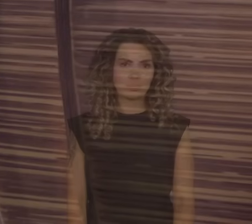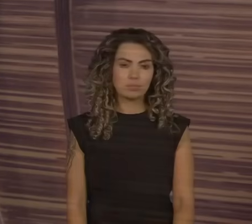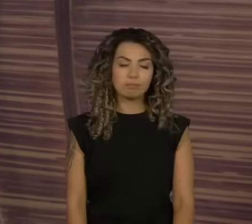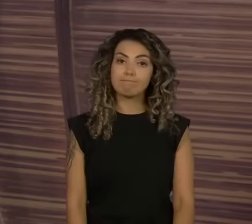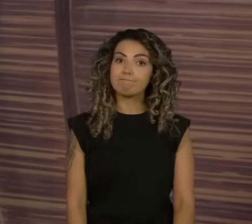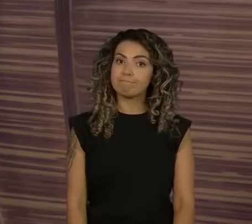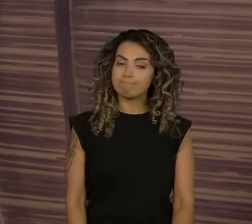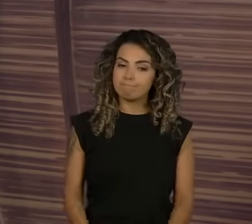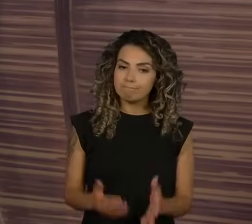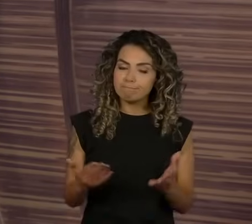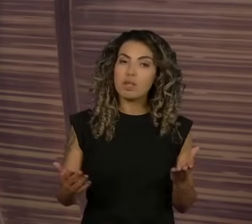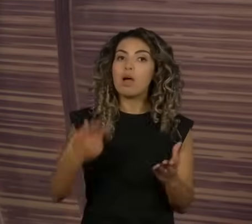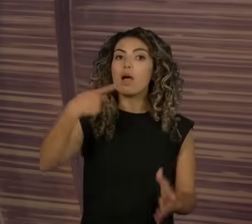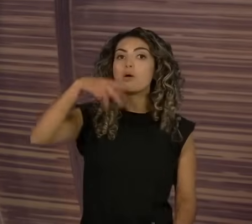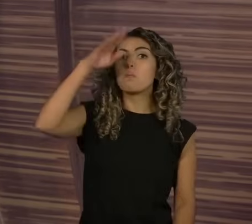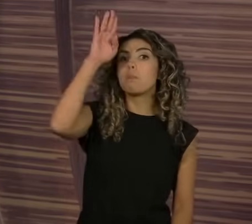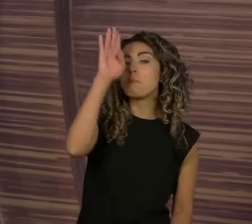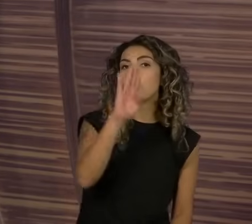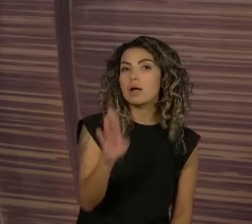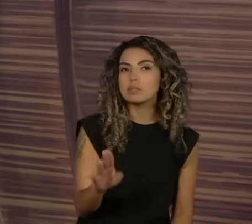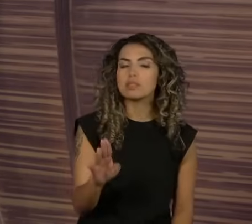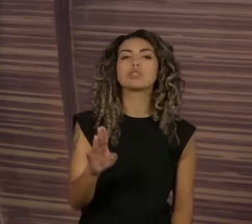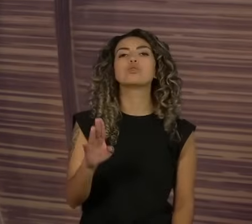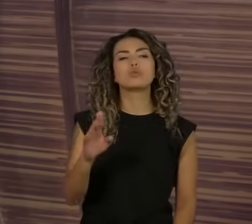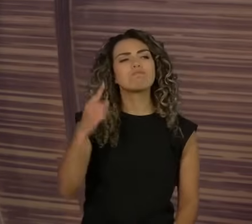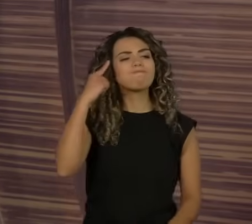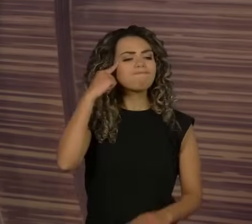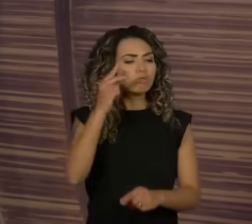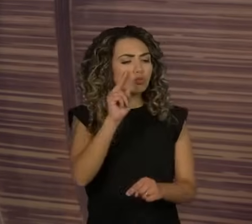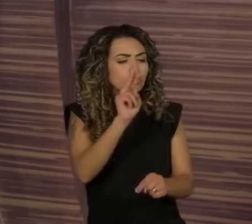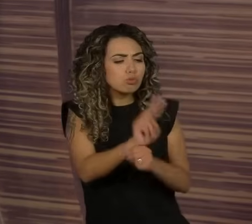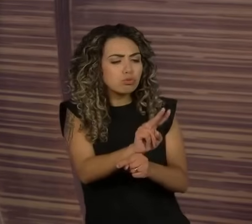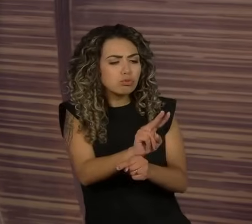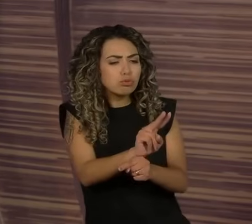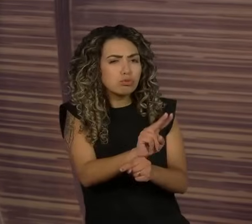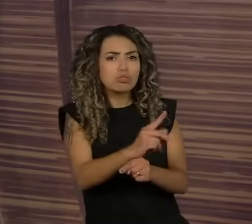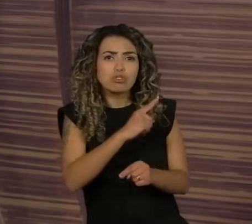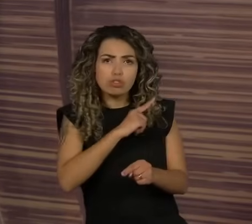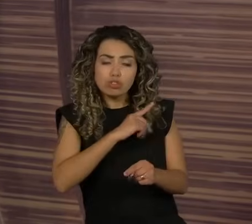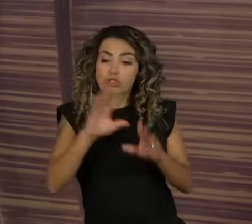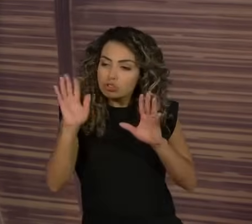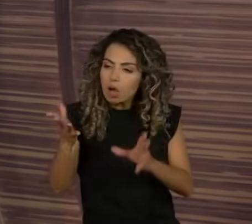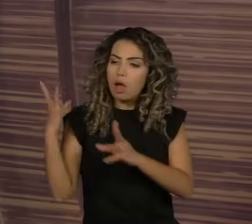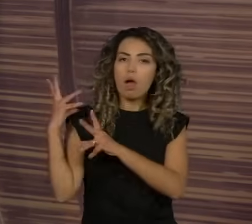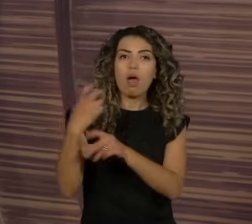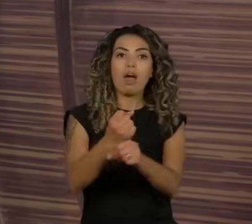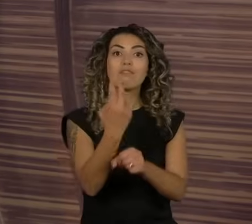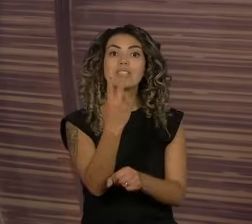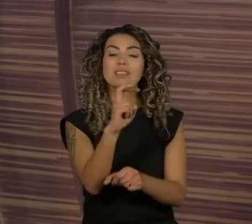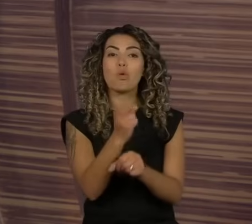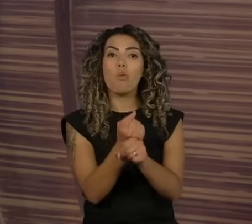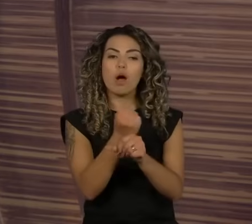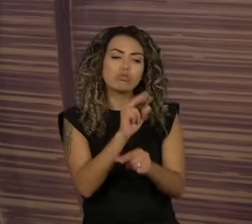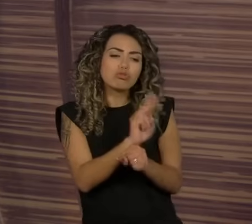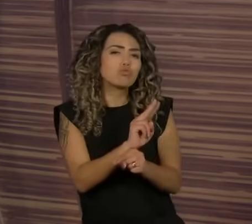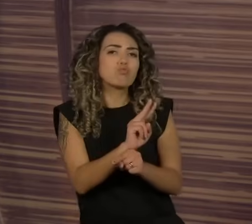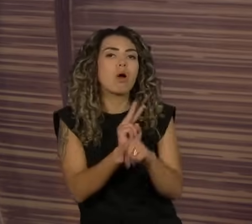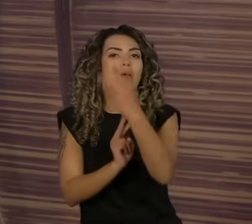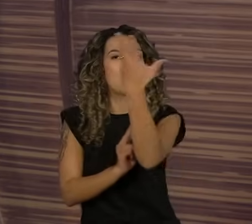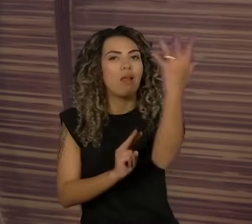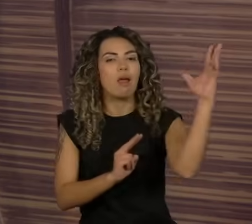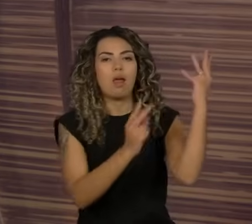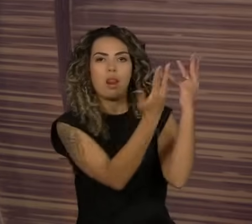O Sistema Nacional de Unidades de Conservação completa 25 anos de existência. Coordenado pelo Ministério do